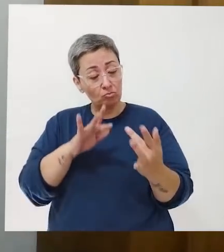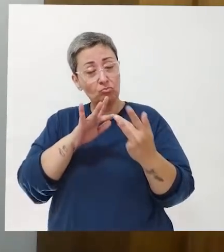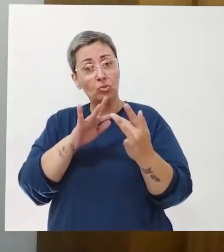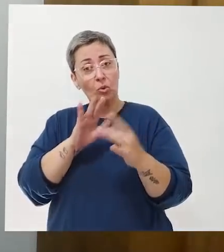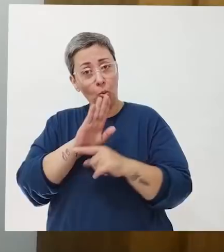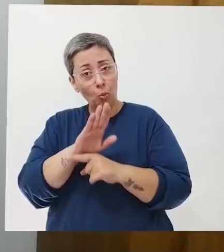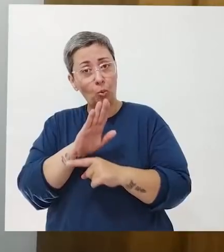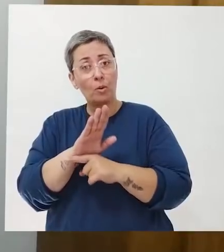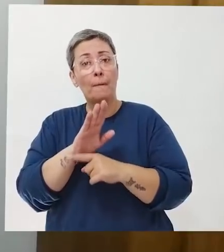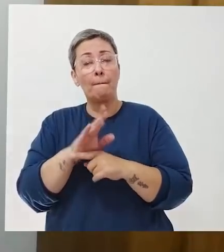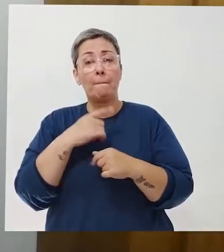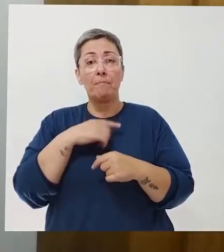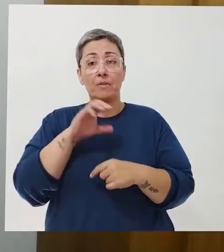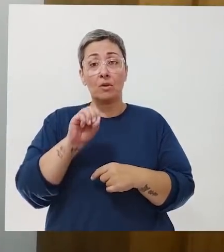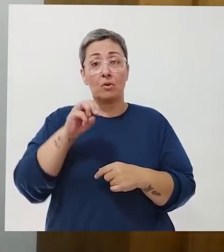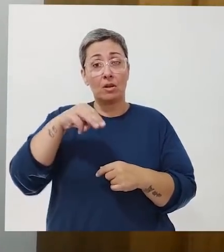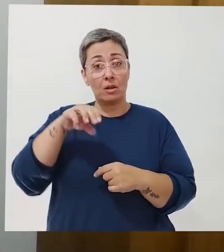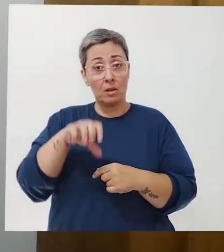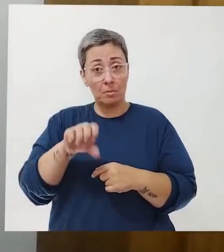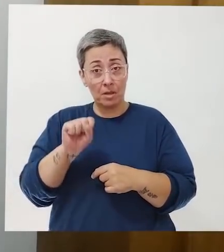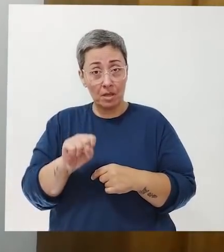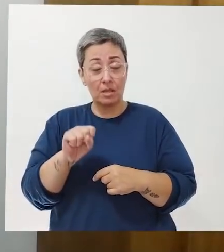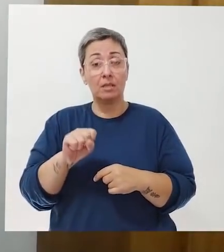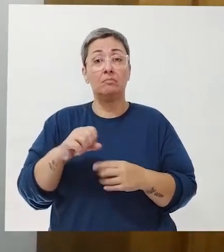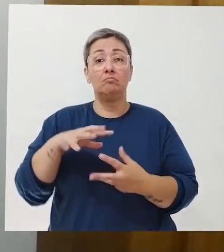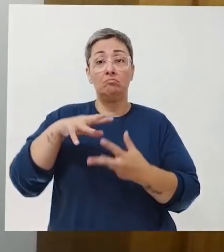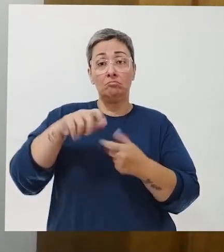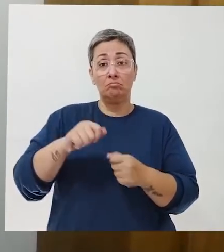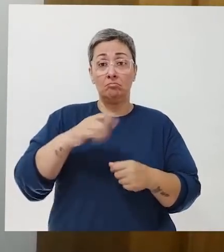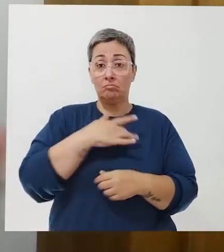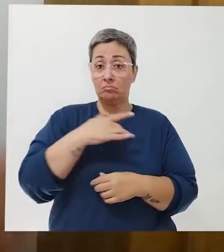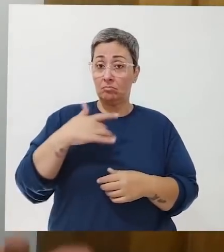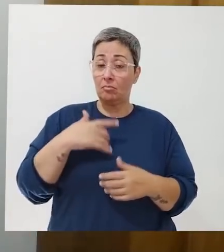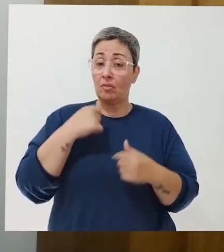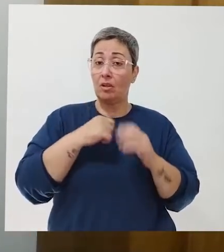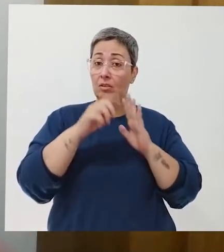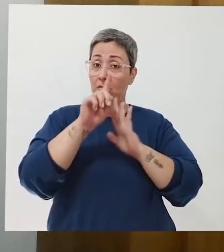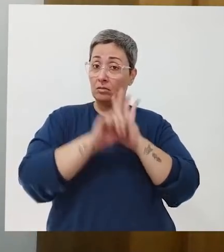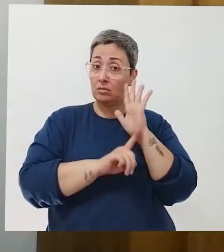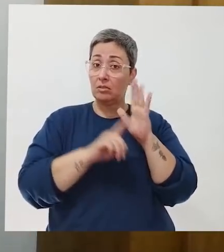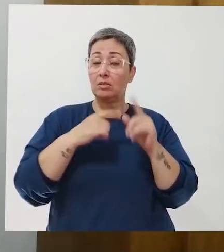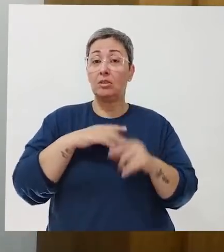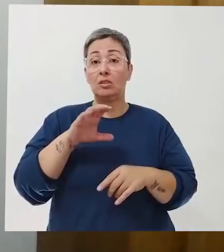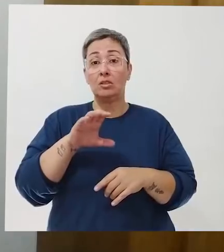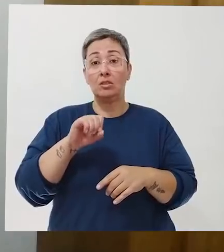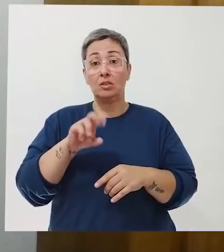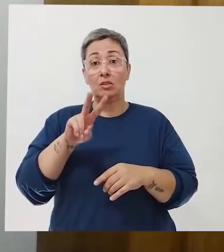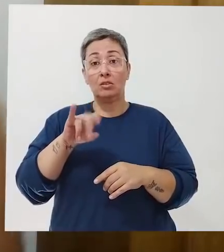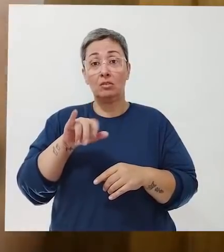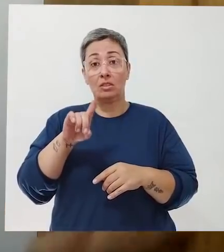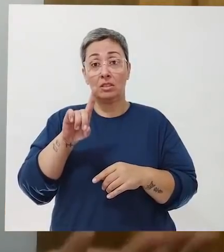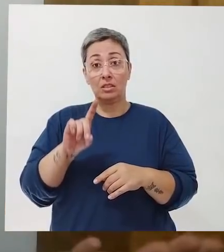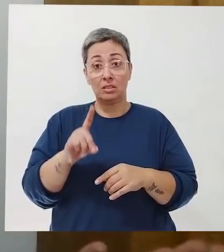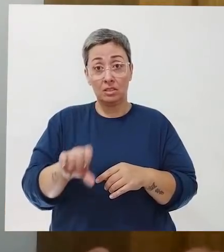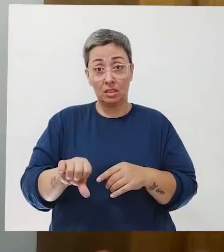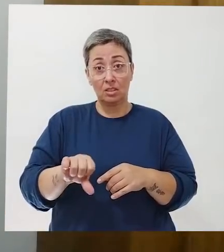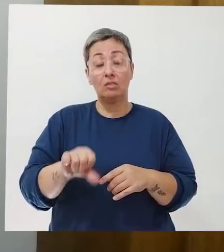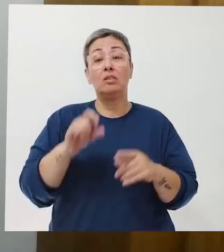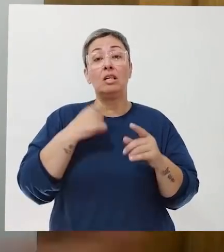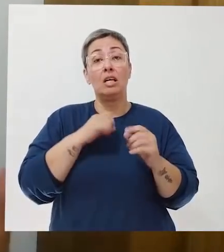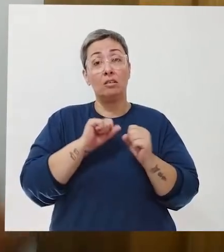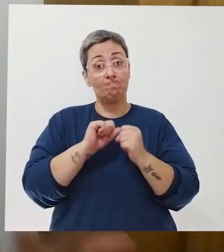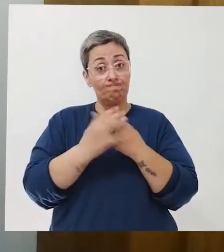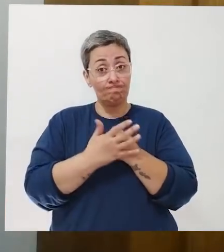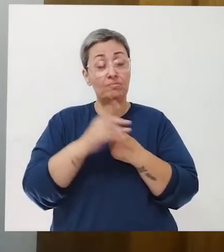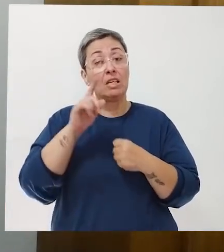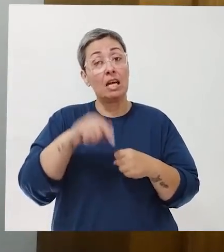poder te ajudar. A OMS, Organização Mundial da Saúde, declarou que o Covid-19, causado pelo novo